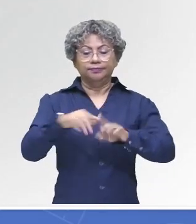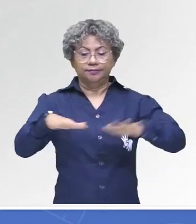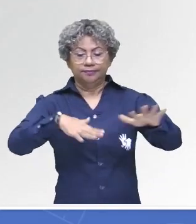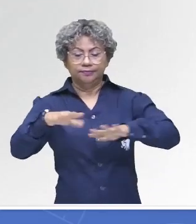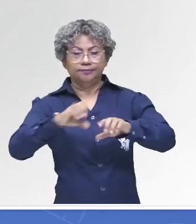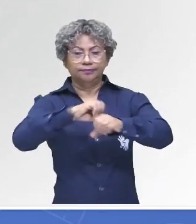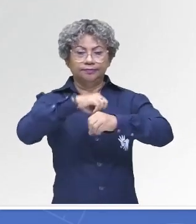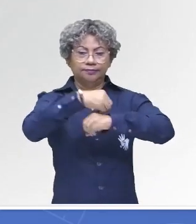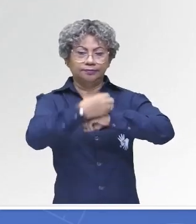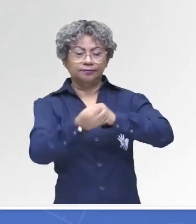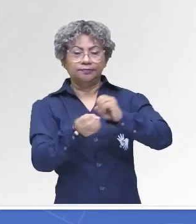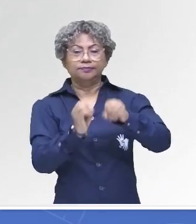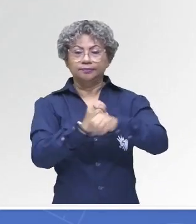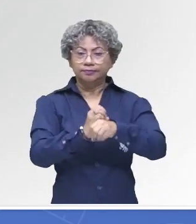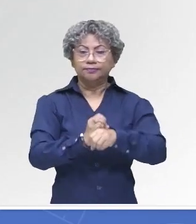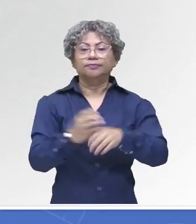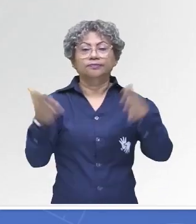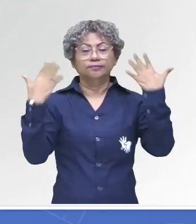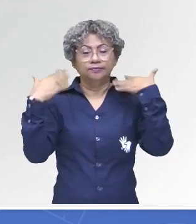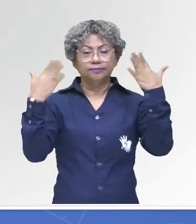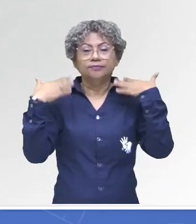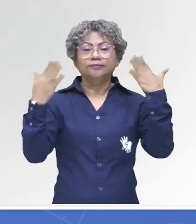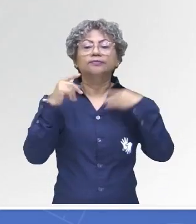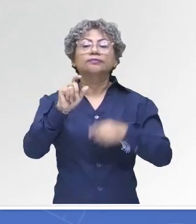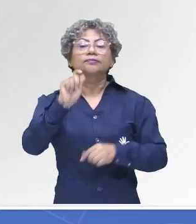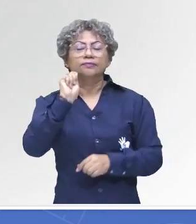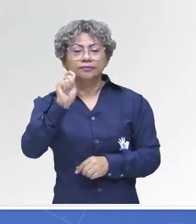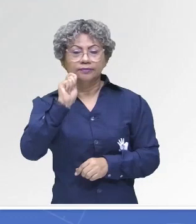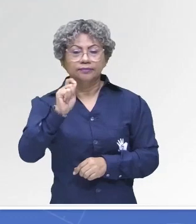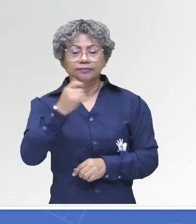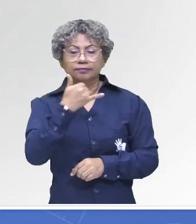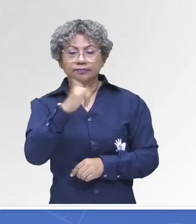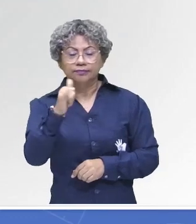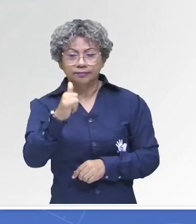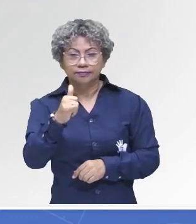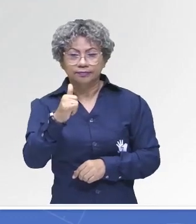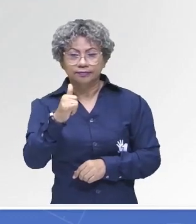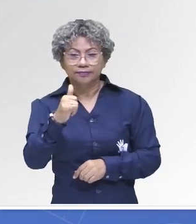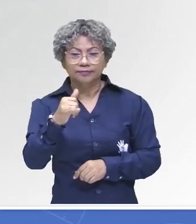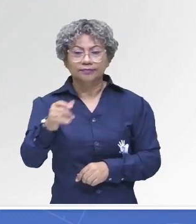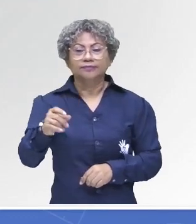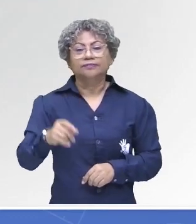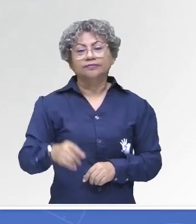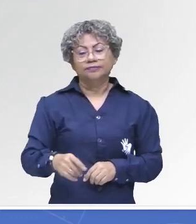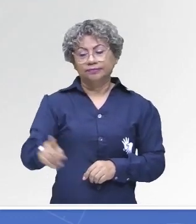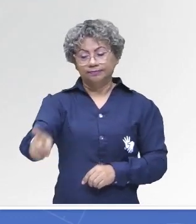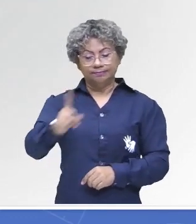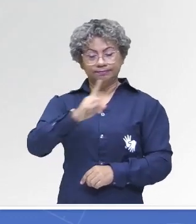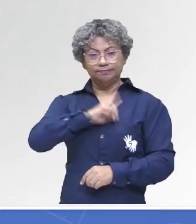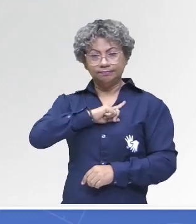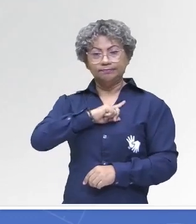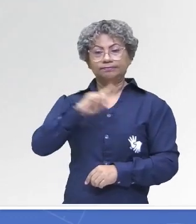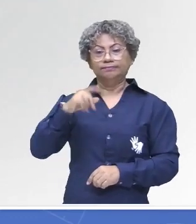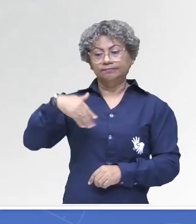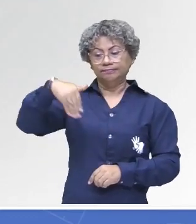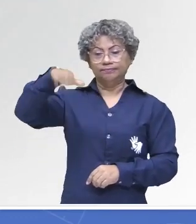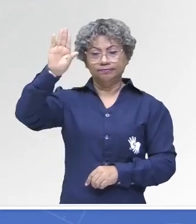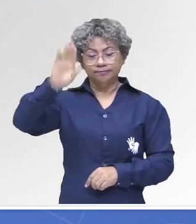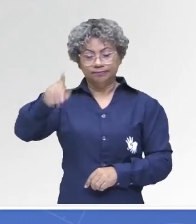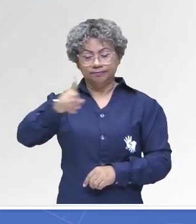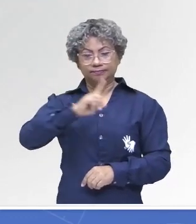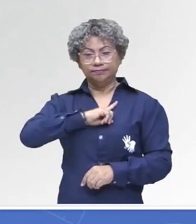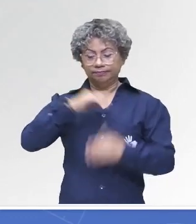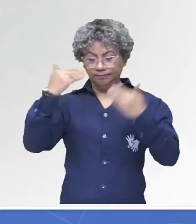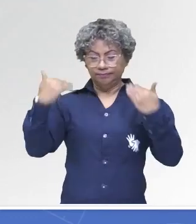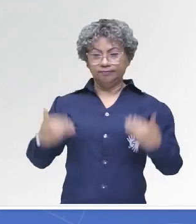moléculas, e o calor é a energia em trânsito de um corpo com maior temperatura para um corpo